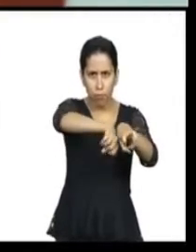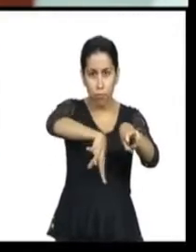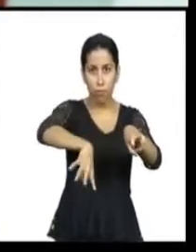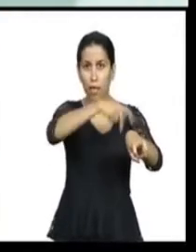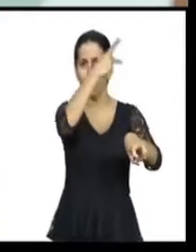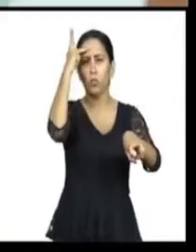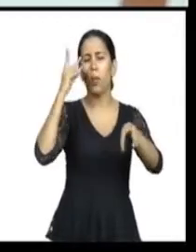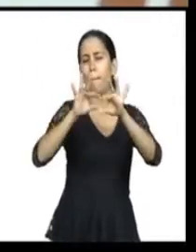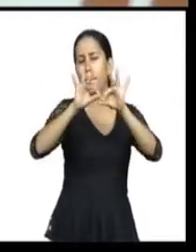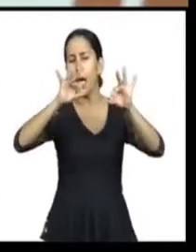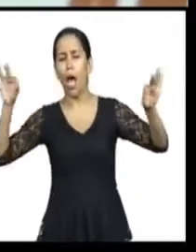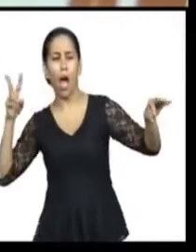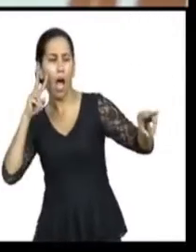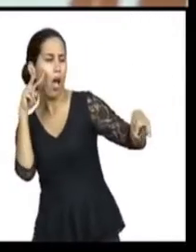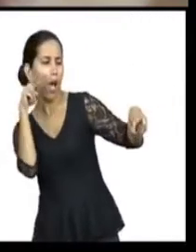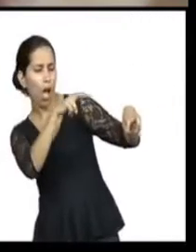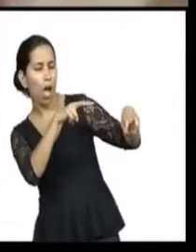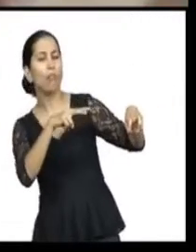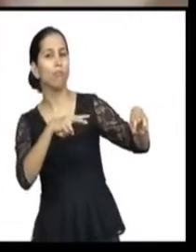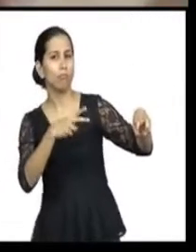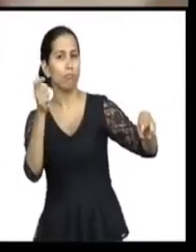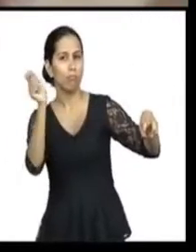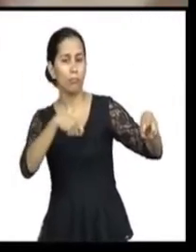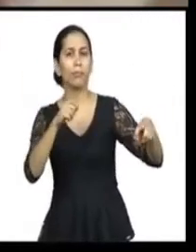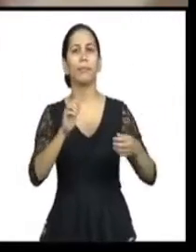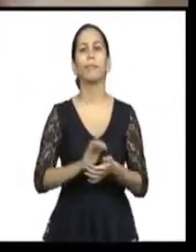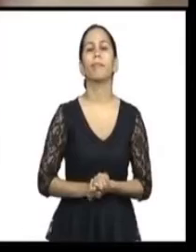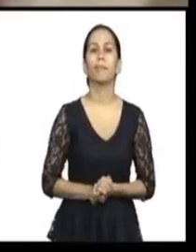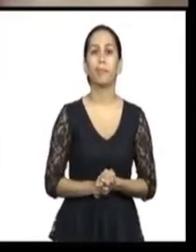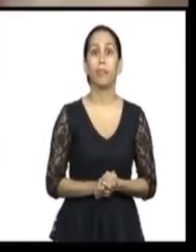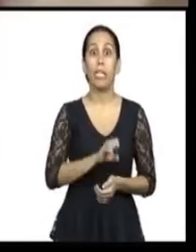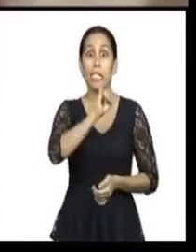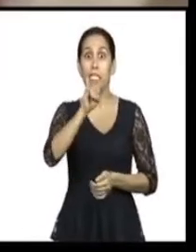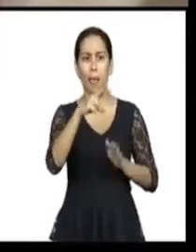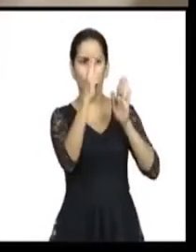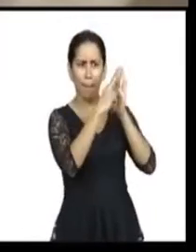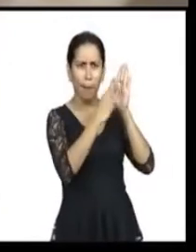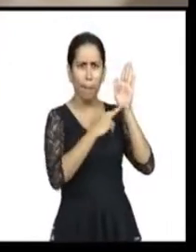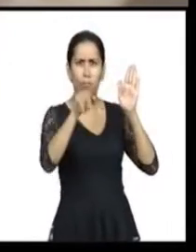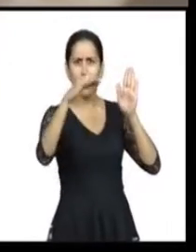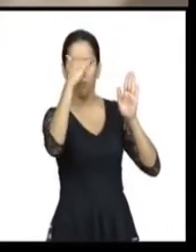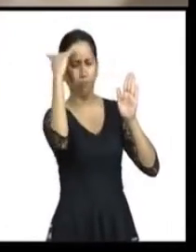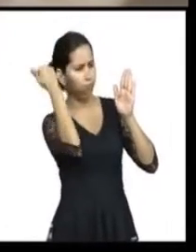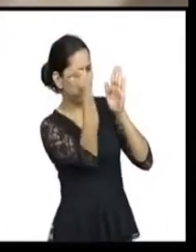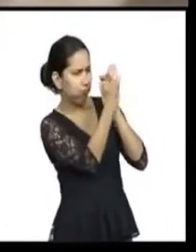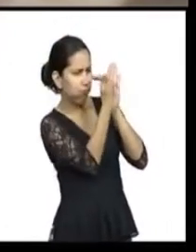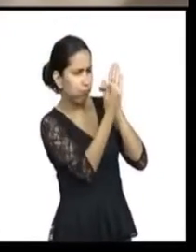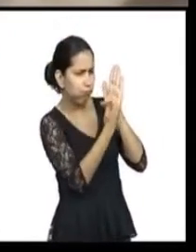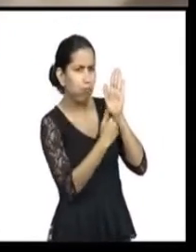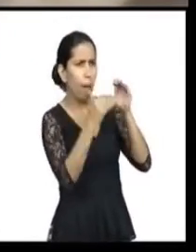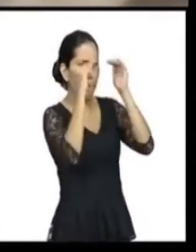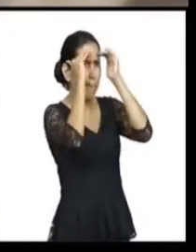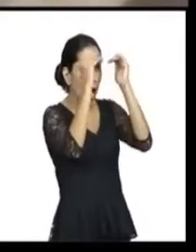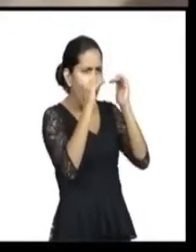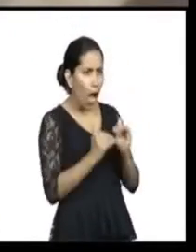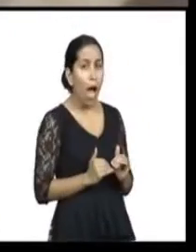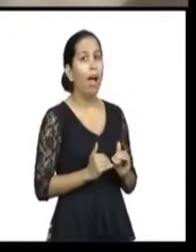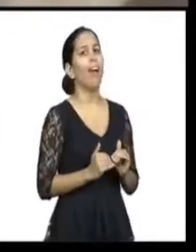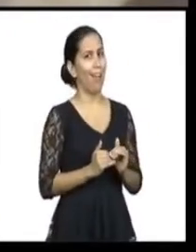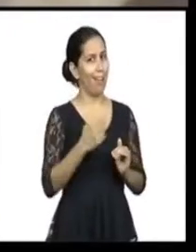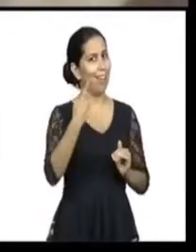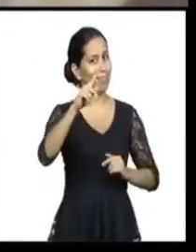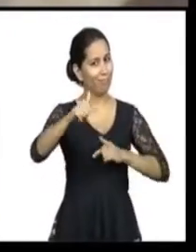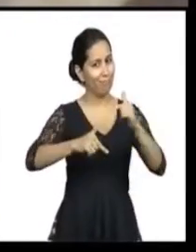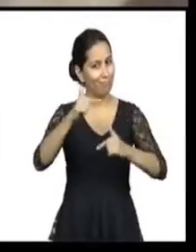com lâmpadas de LED. Seguindo essas dicas e o plano de segurança, seu trabalho na mina será bem mais seguro. Mas